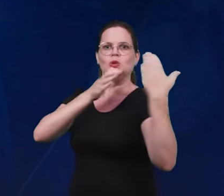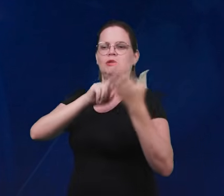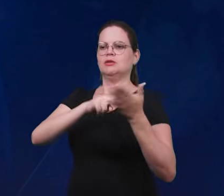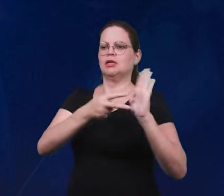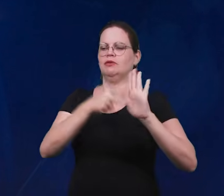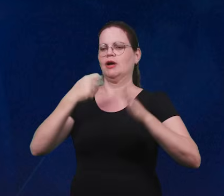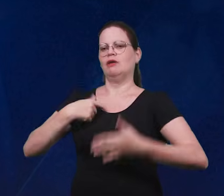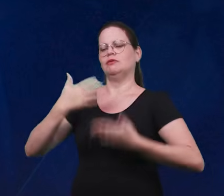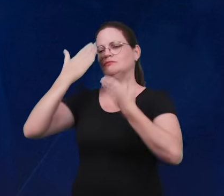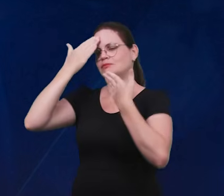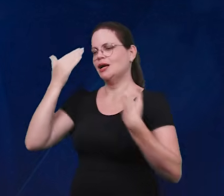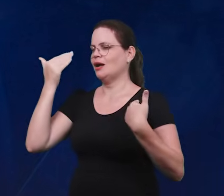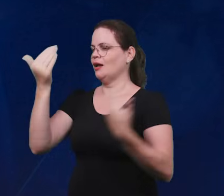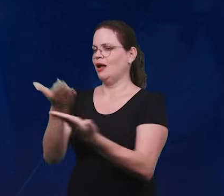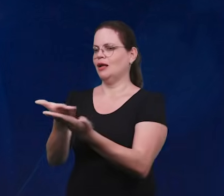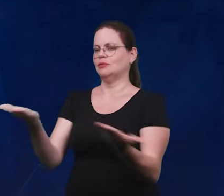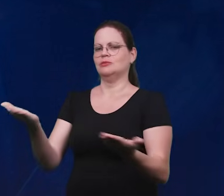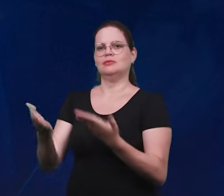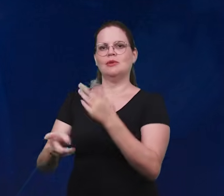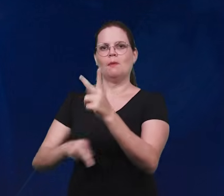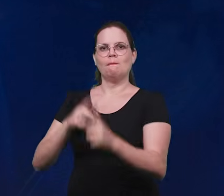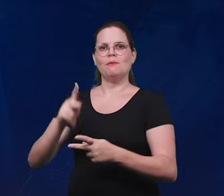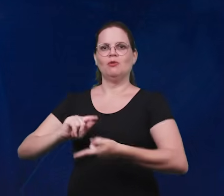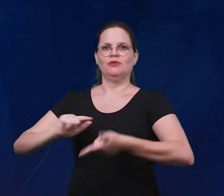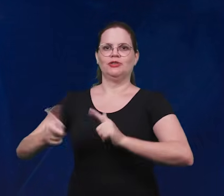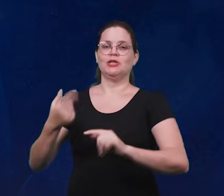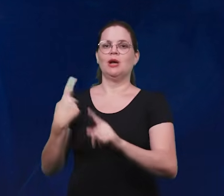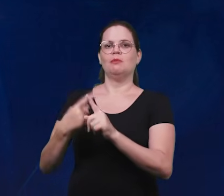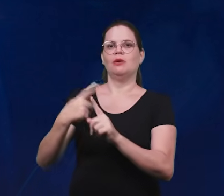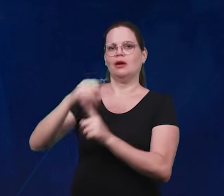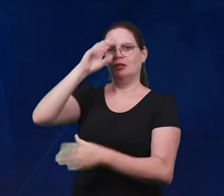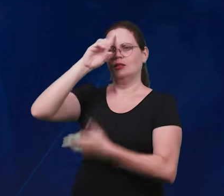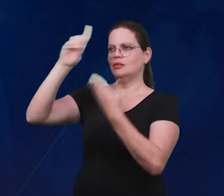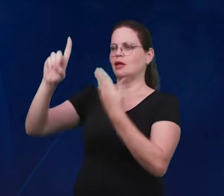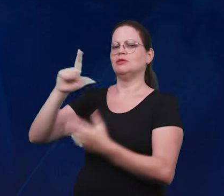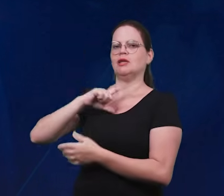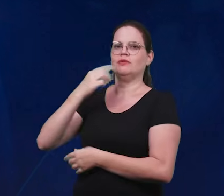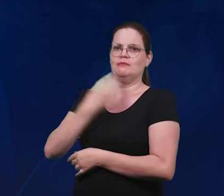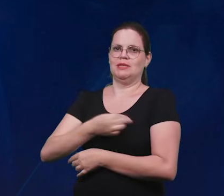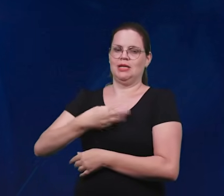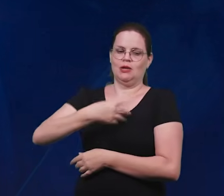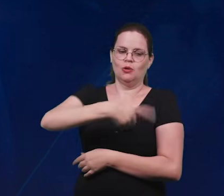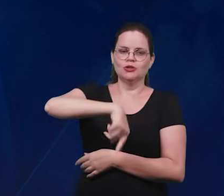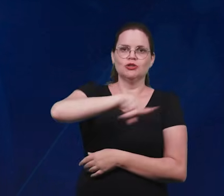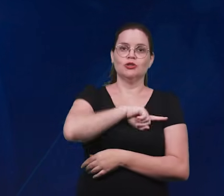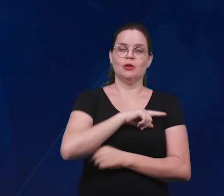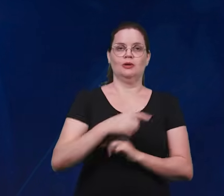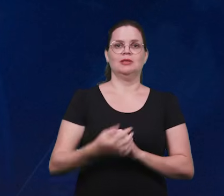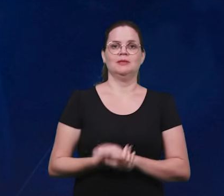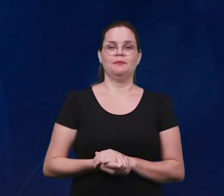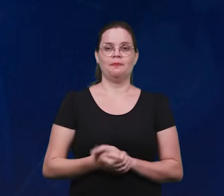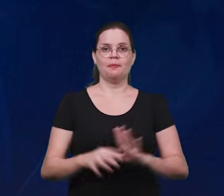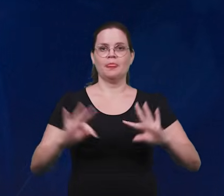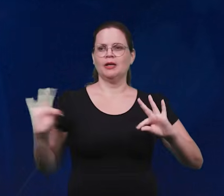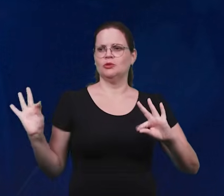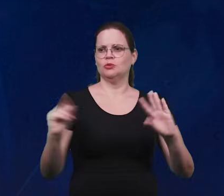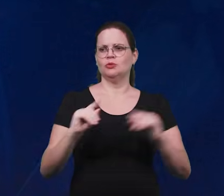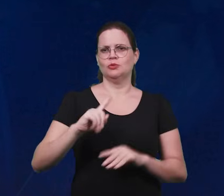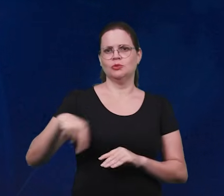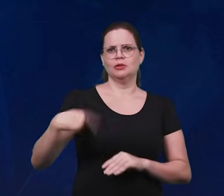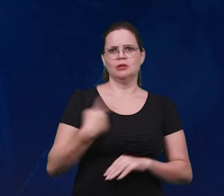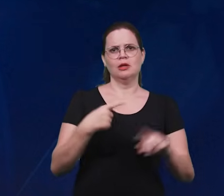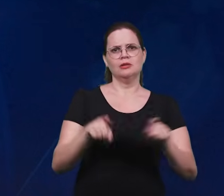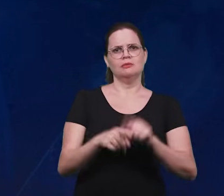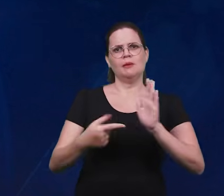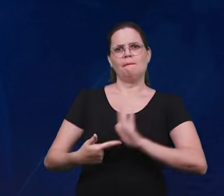a Deus por esse ato misericordioso de Deus em favor deles. Tudo o que dedicamos